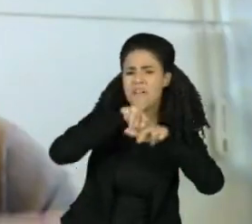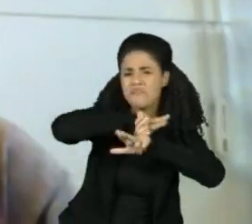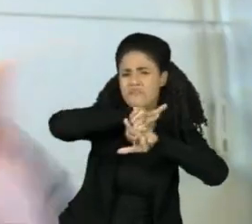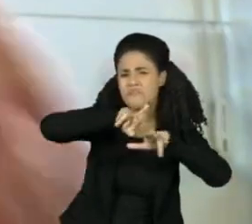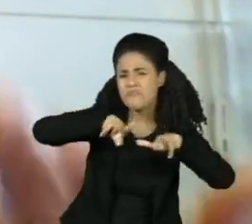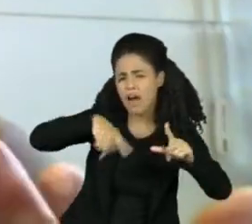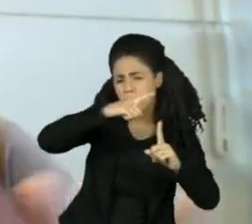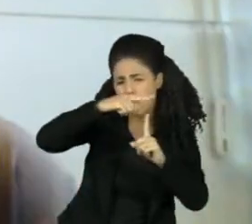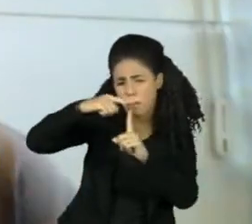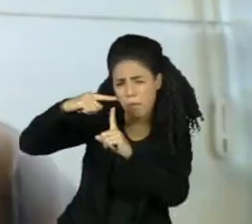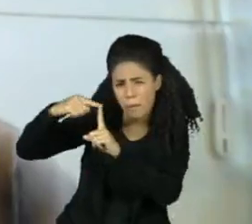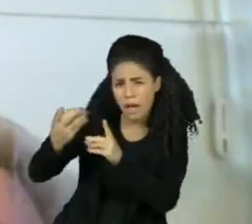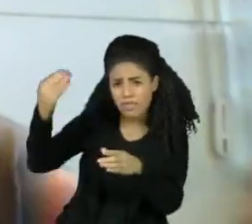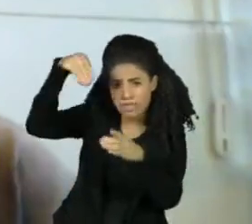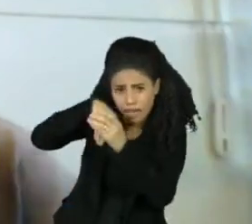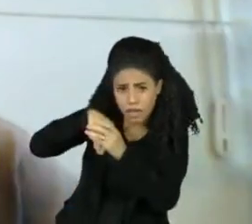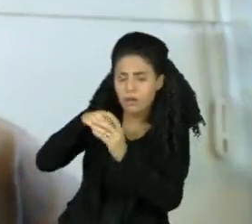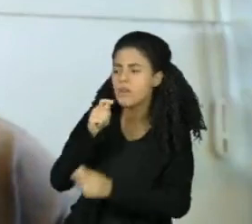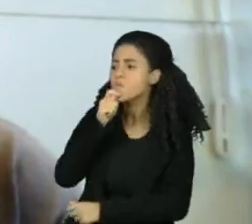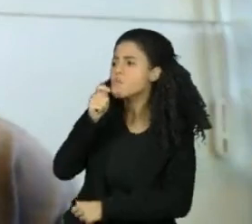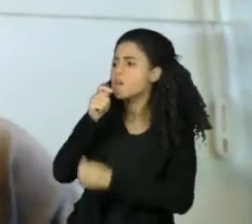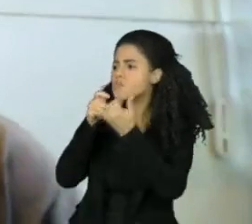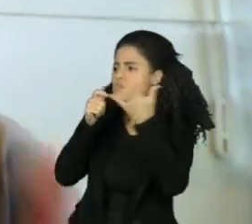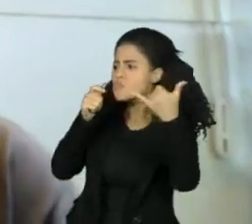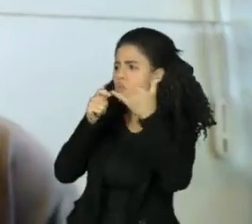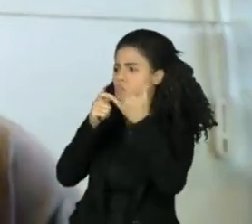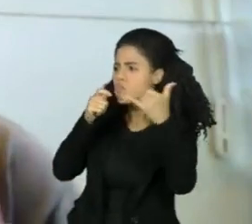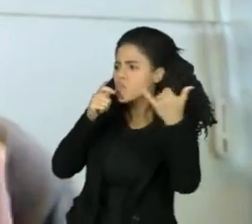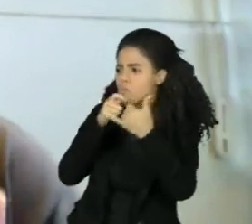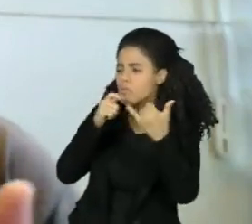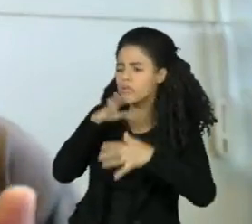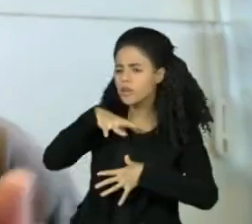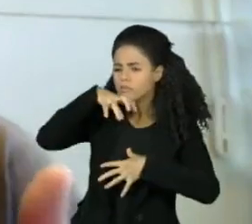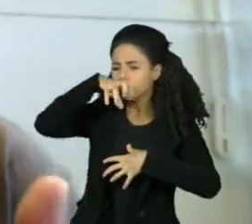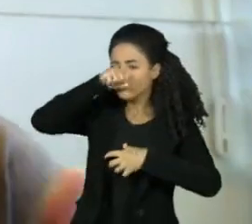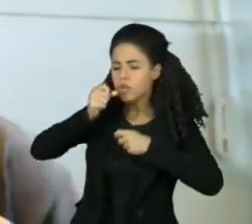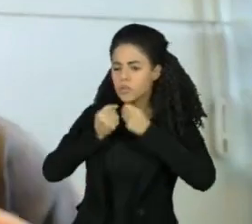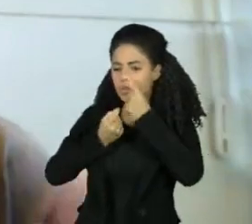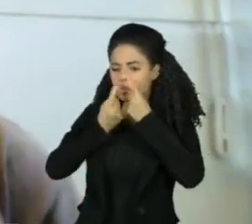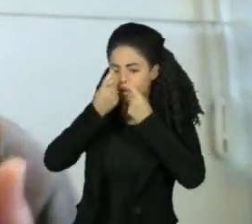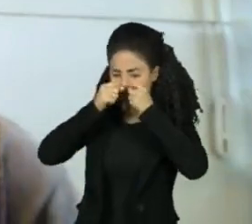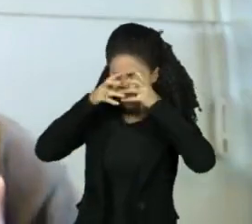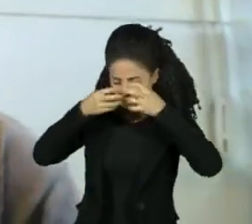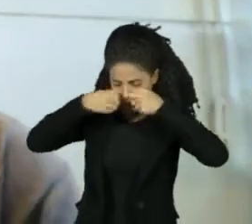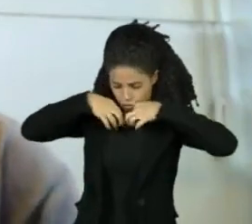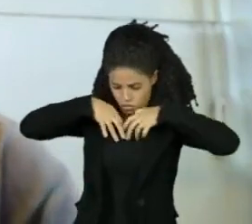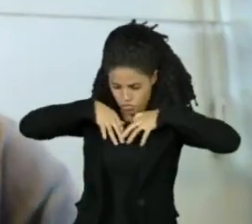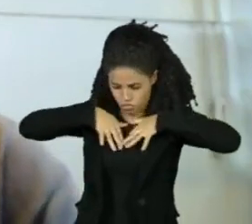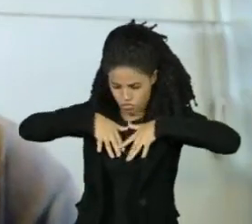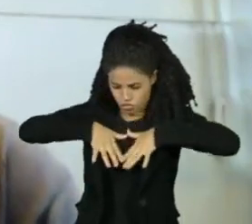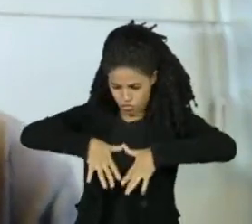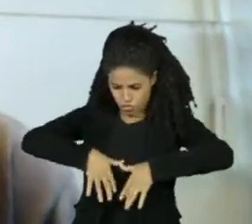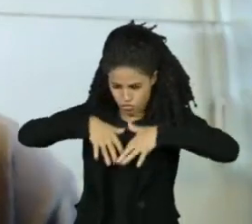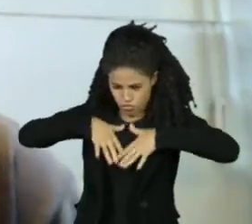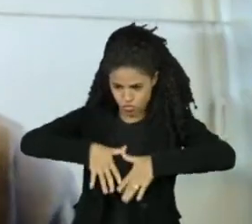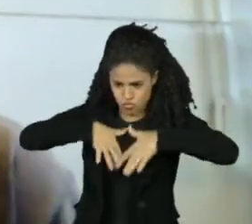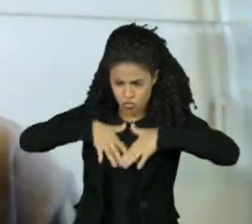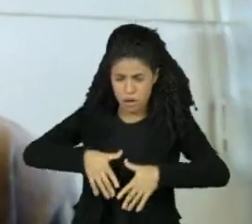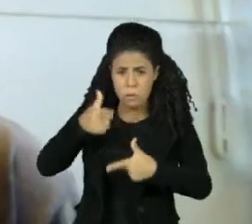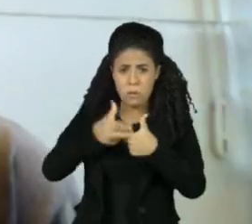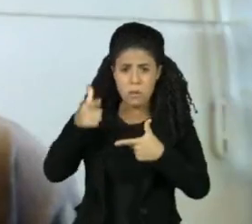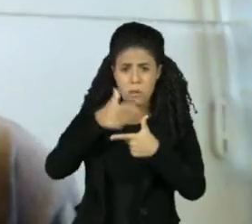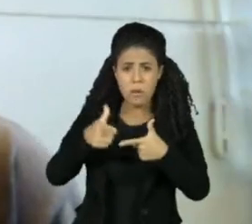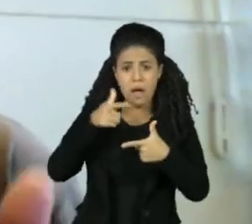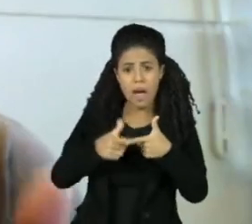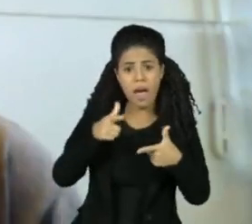cobre, cromo e outros metais. Esses metais, então, são inalados e provocarão, então, os seus riscos específicos. O níquel é